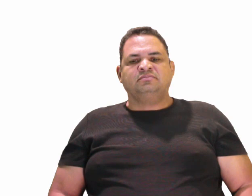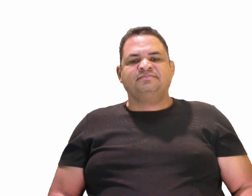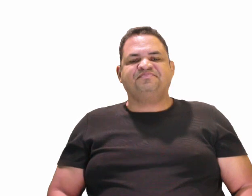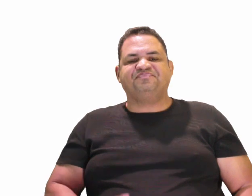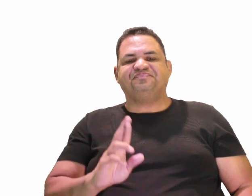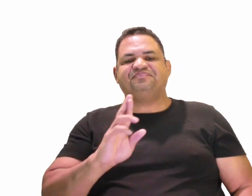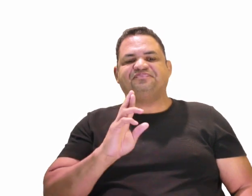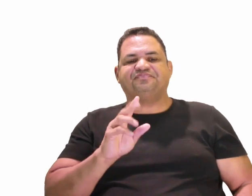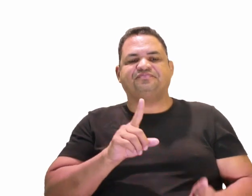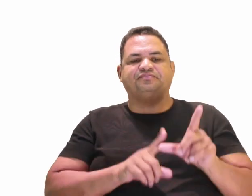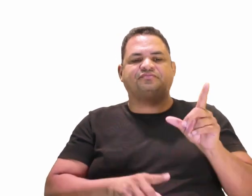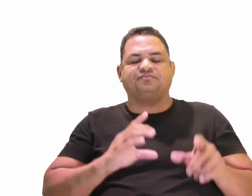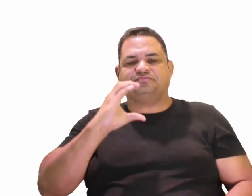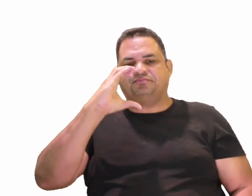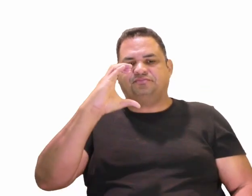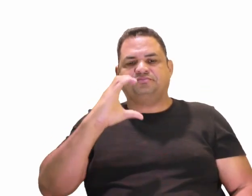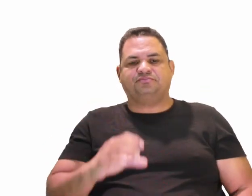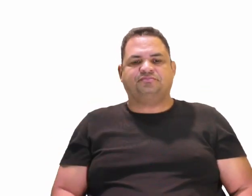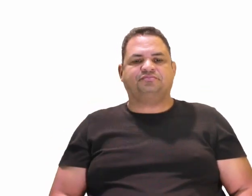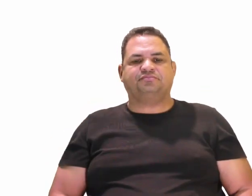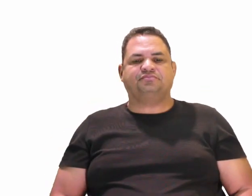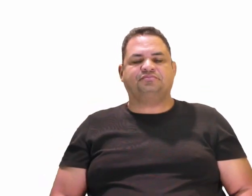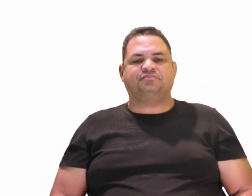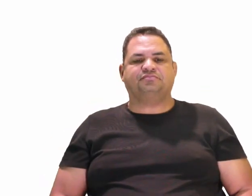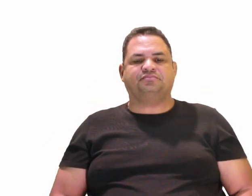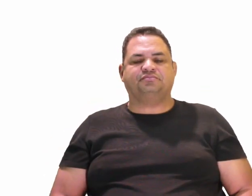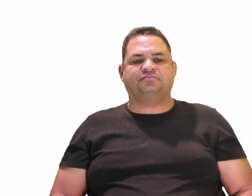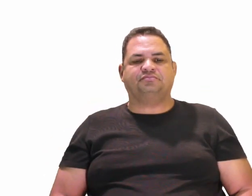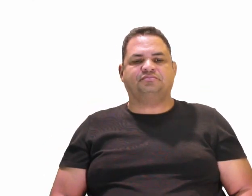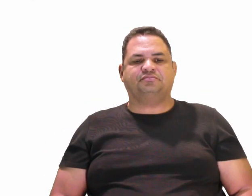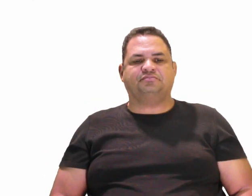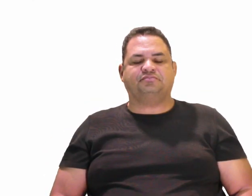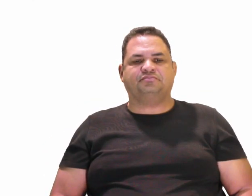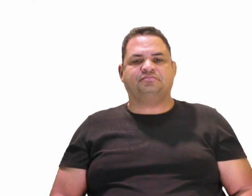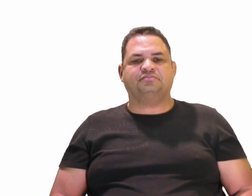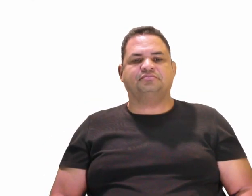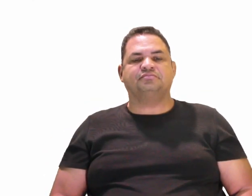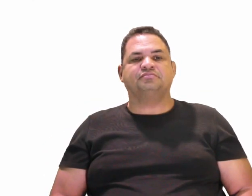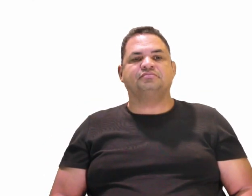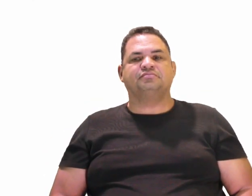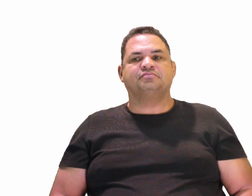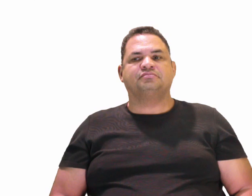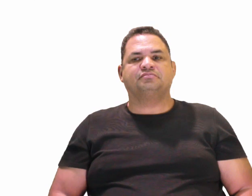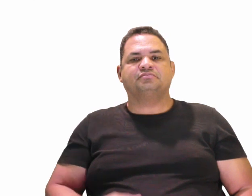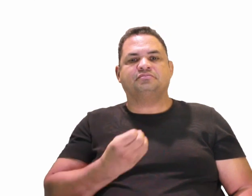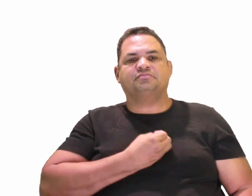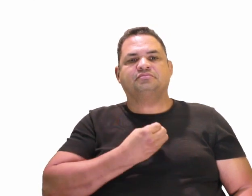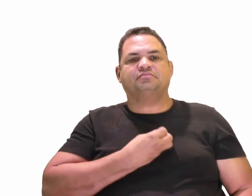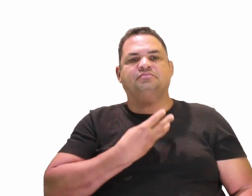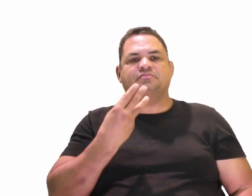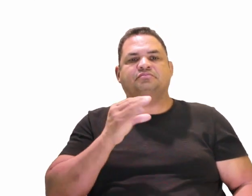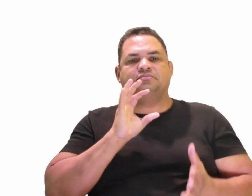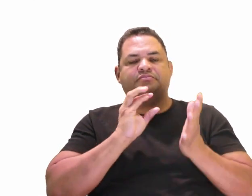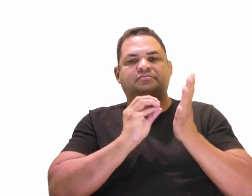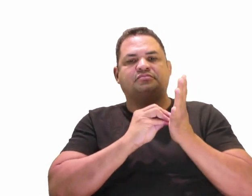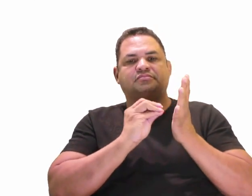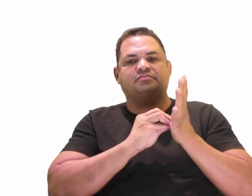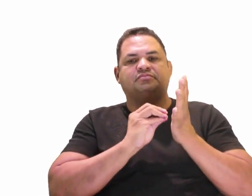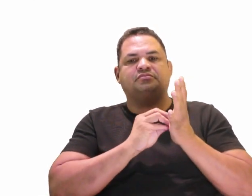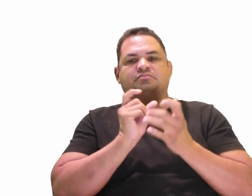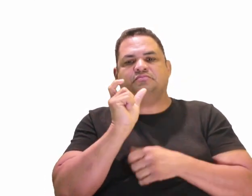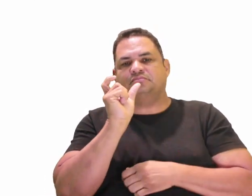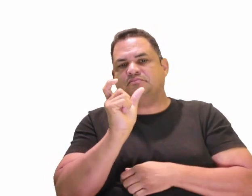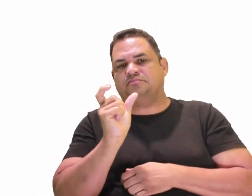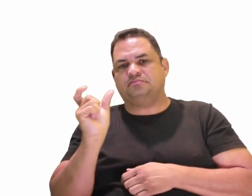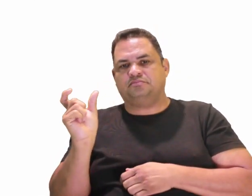resposta certa, letra C. Can they play dodgeball? Muito bem. E na questão 3, completar as lacunas play, do